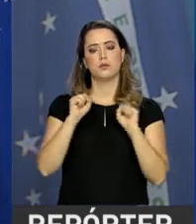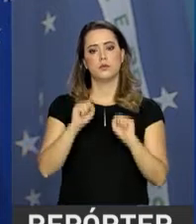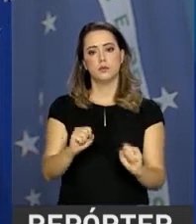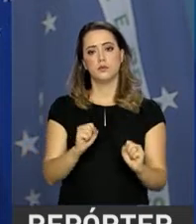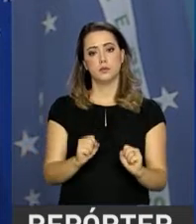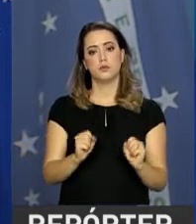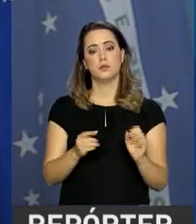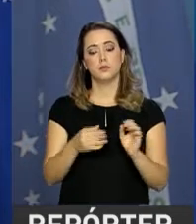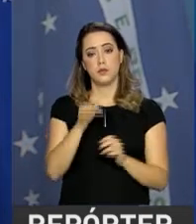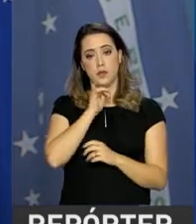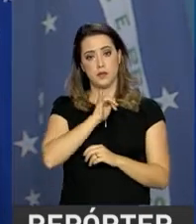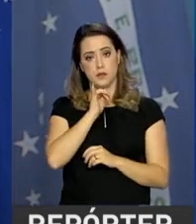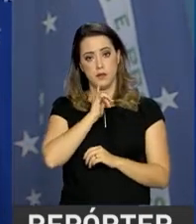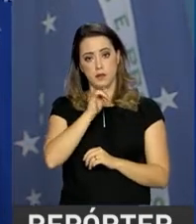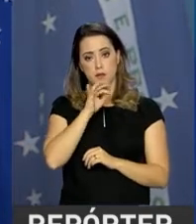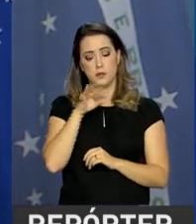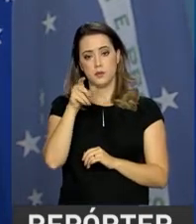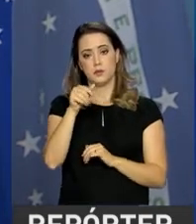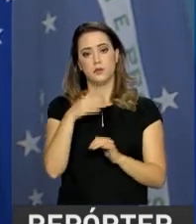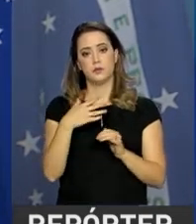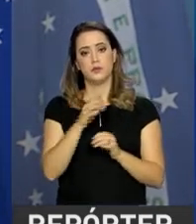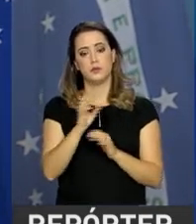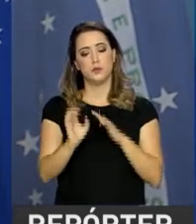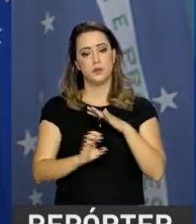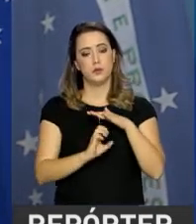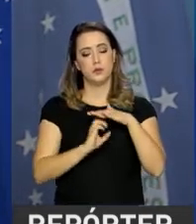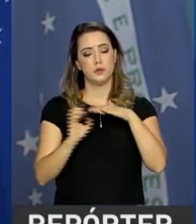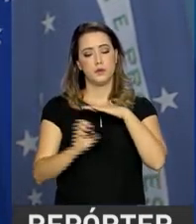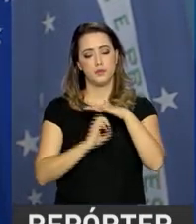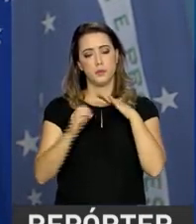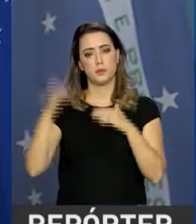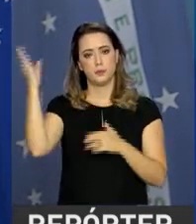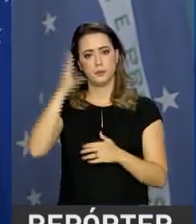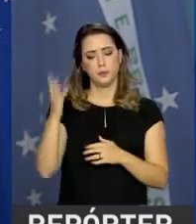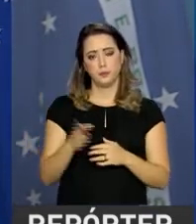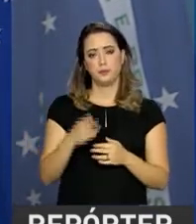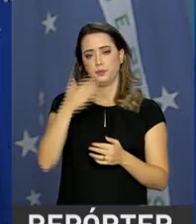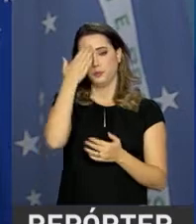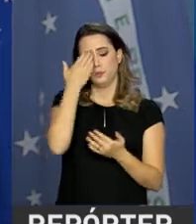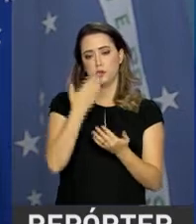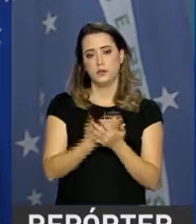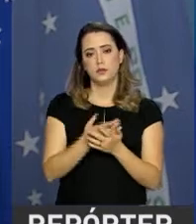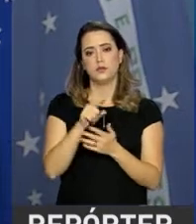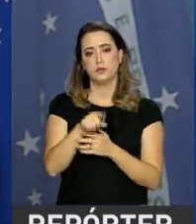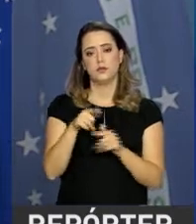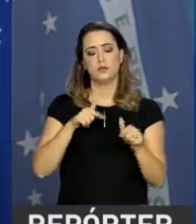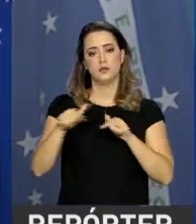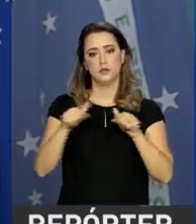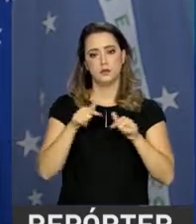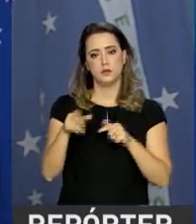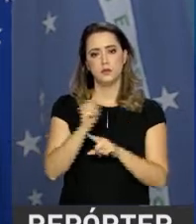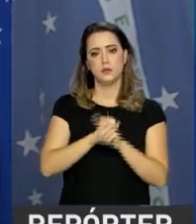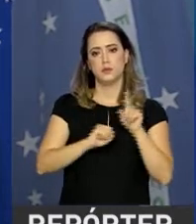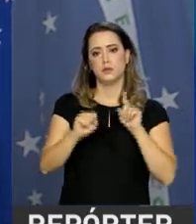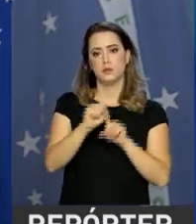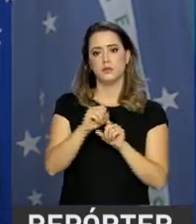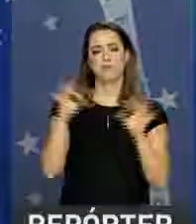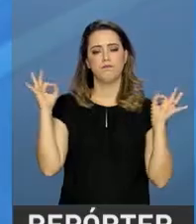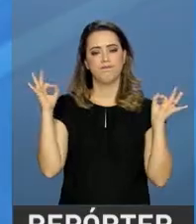servir de exemplo para todos os empresários brasileiros na convicção de que eles estarão prestando serviço social